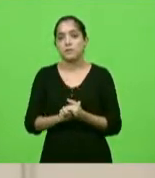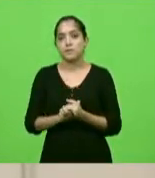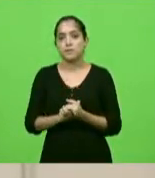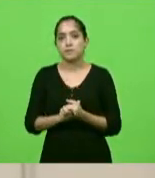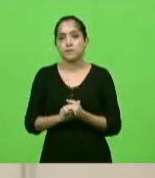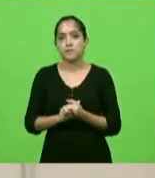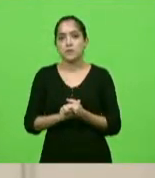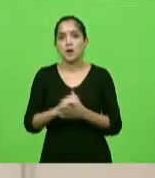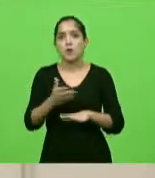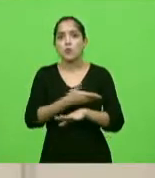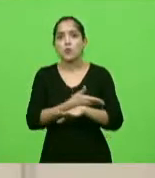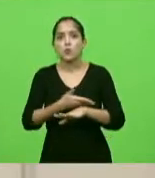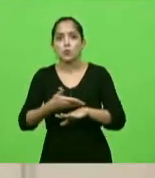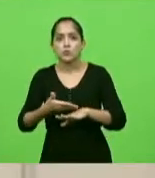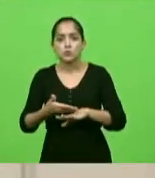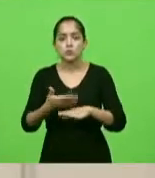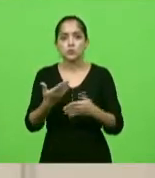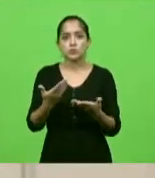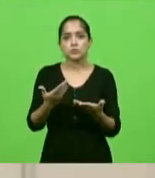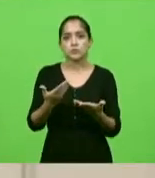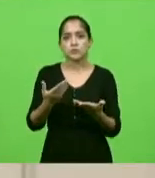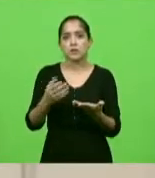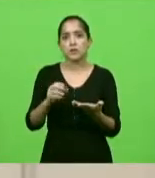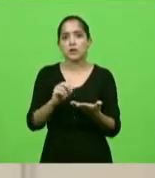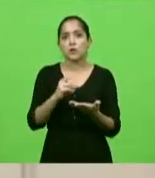a conduta, alguma conduta